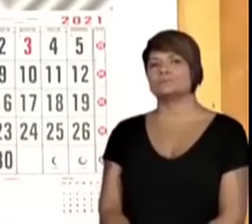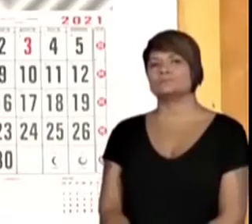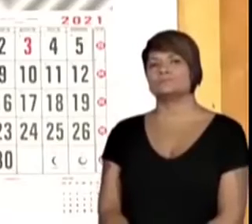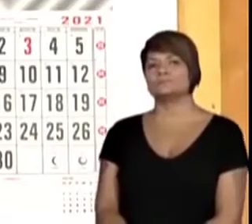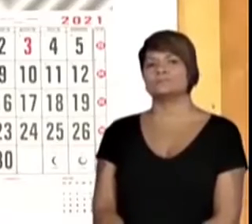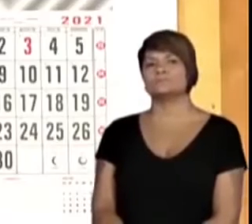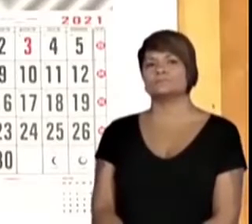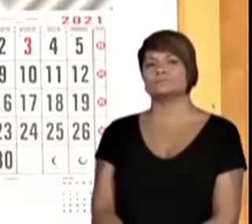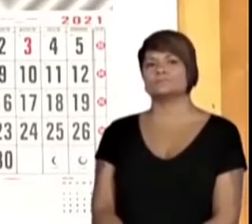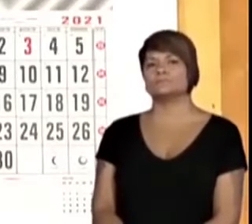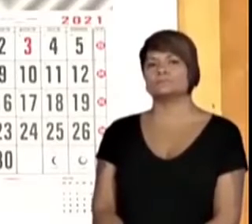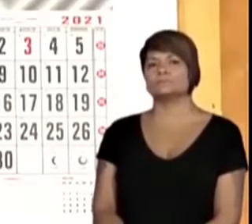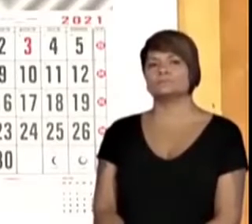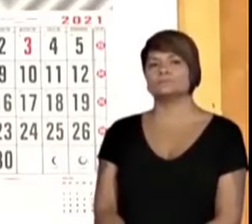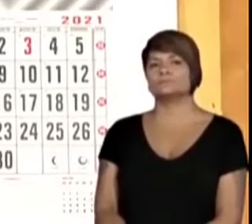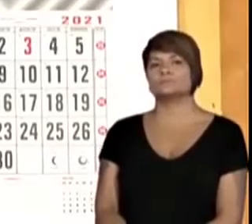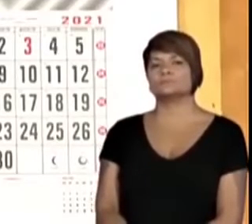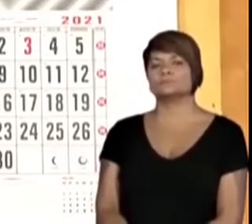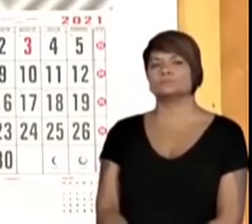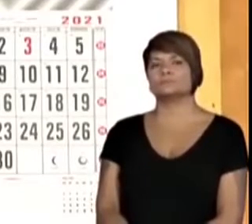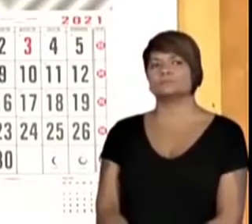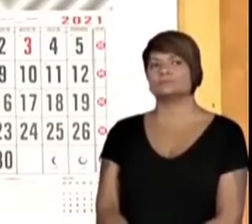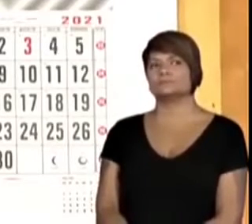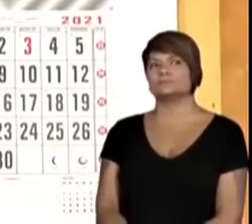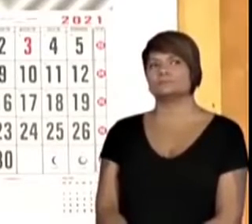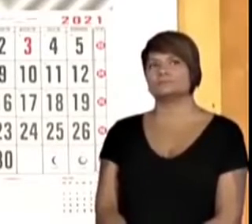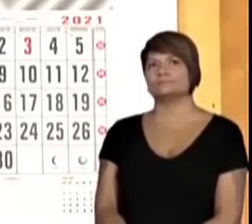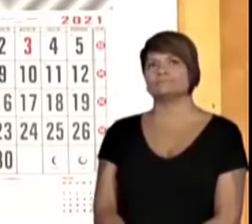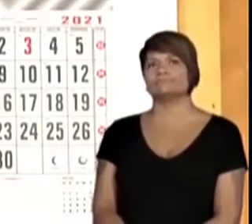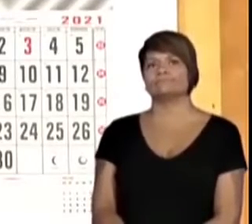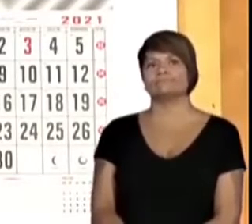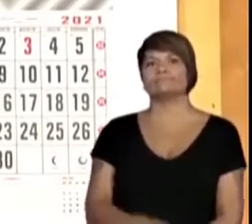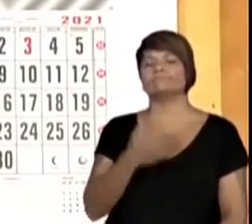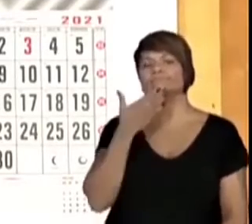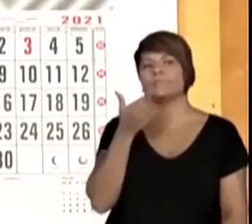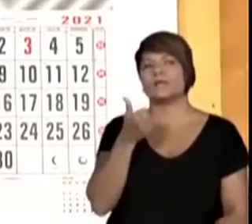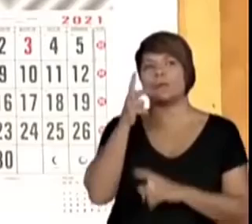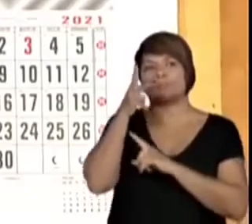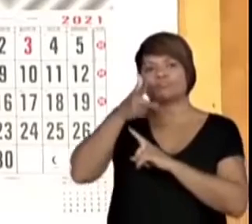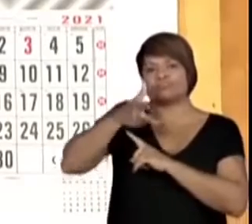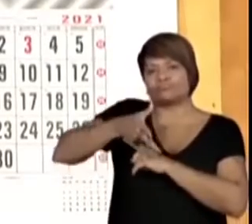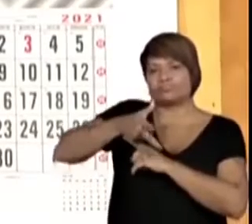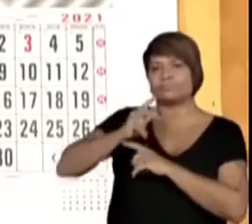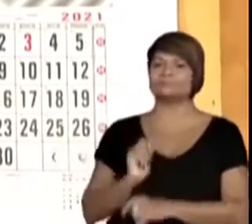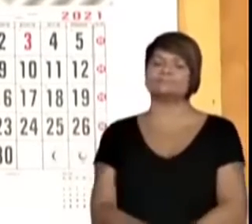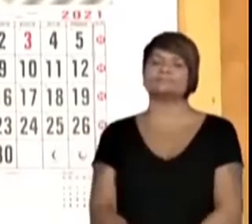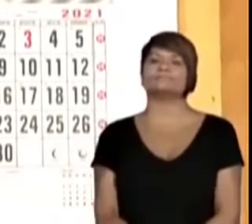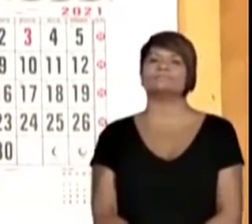dias. Oráculo, acho melhor você descer um pouquinho,